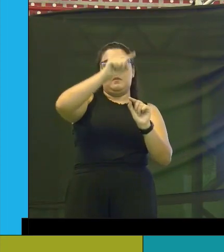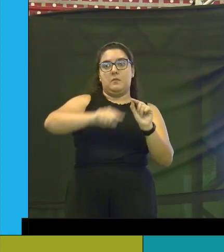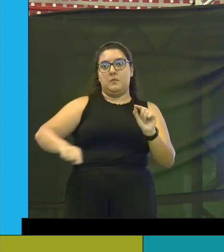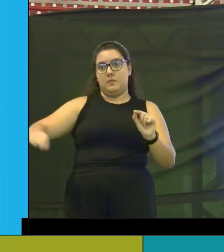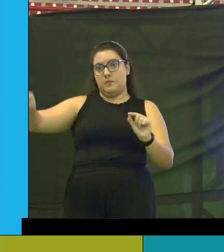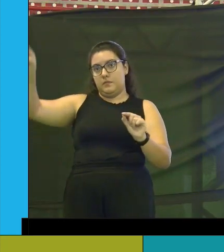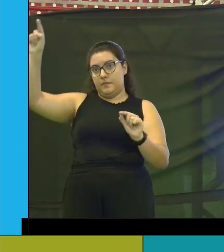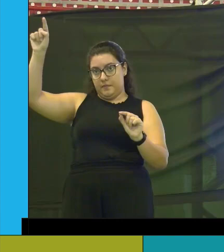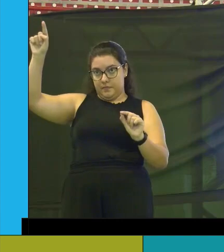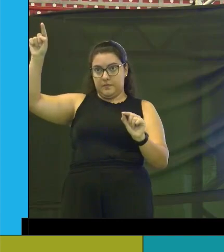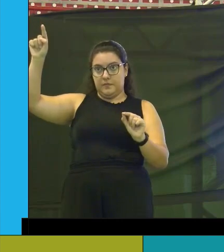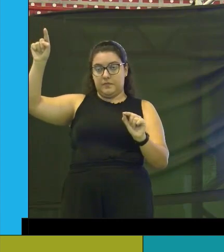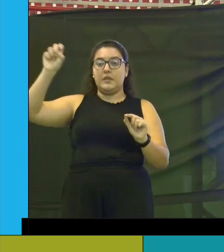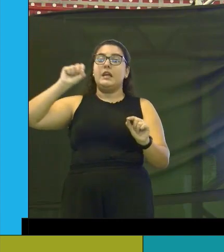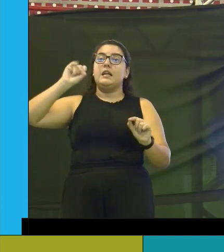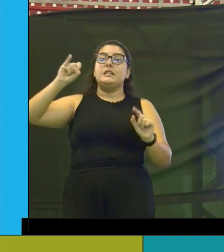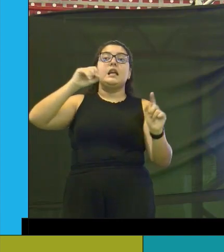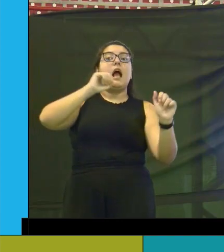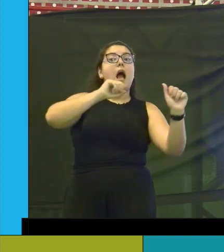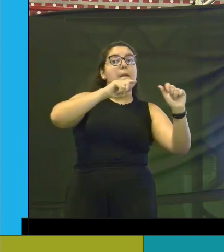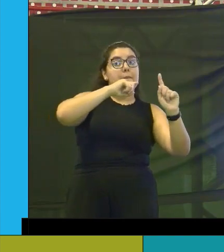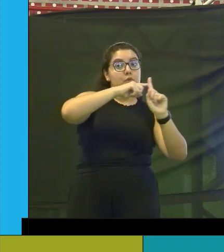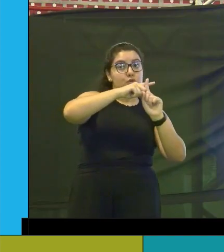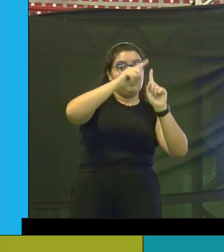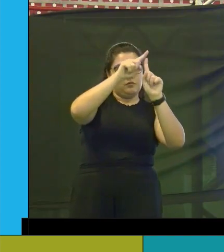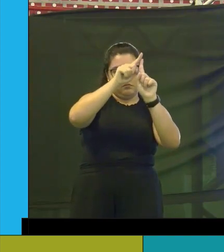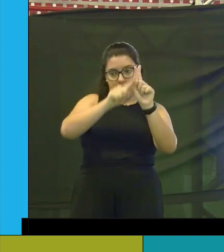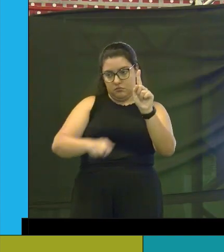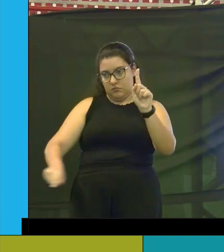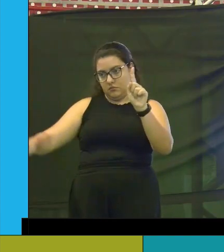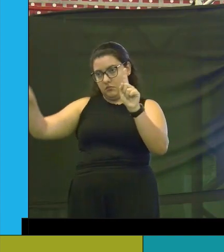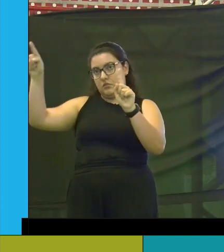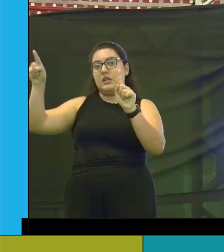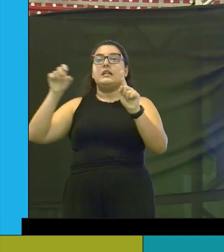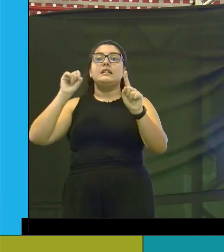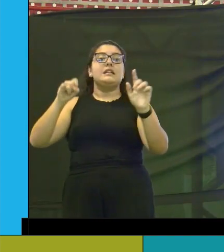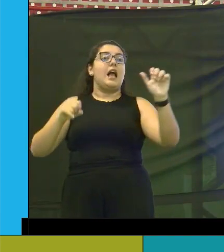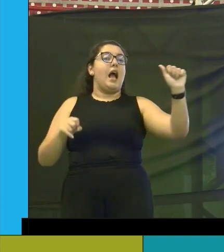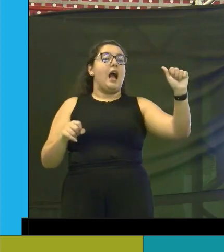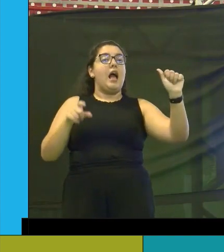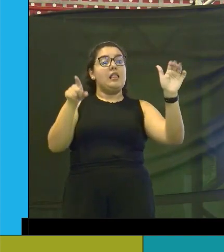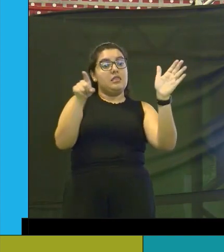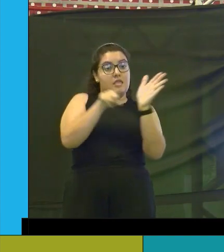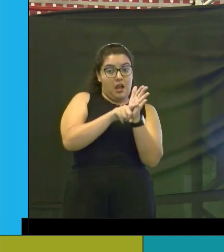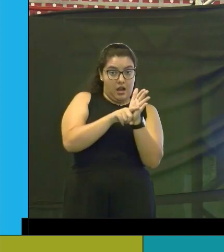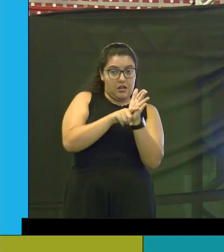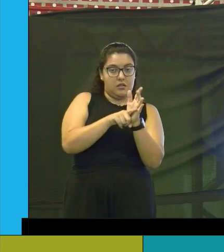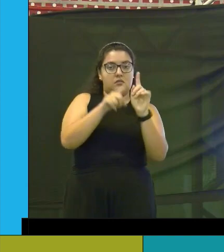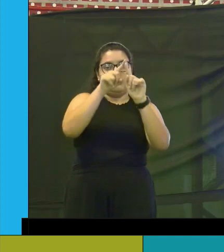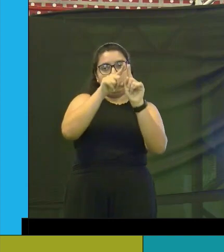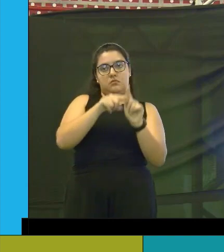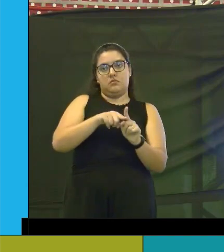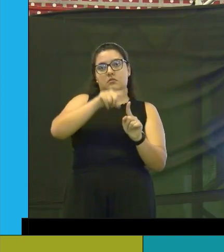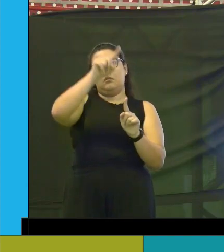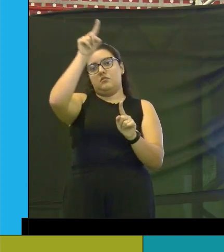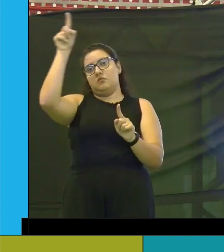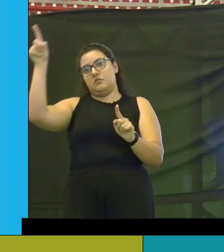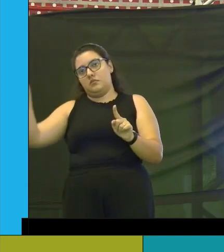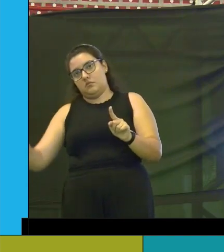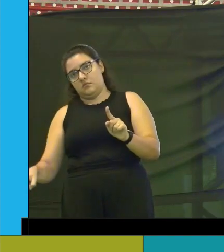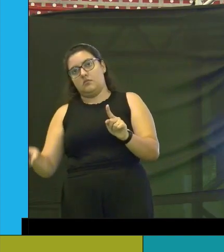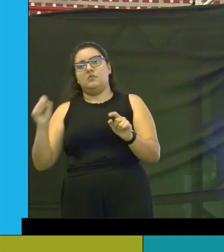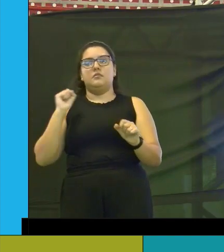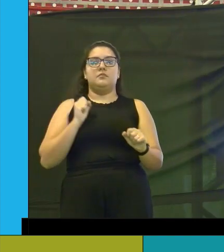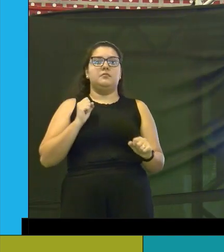olha para trás, Daniel. Não é? Agora, se o A for negativo, concavidade voltada para baixo,